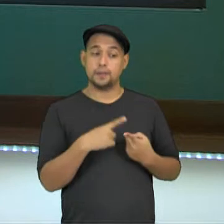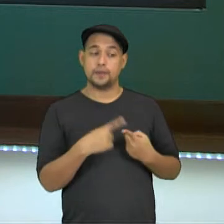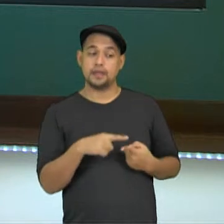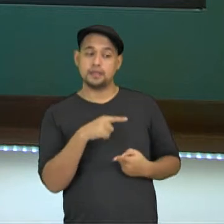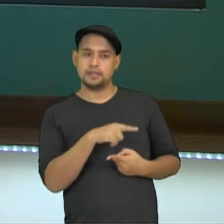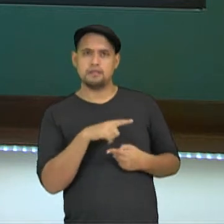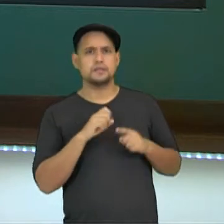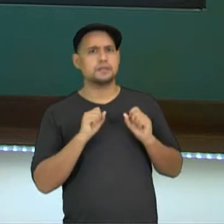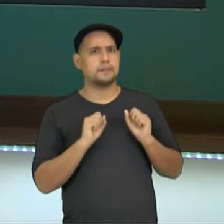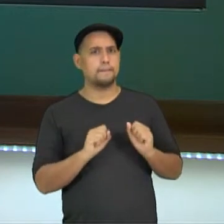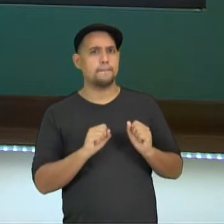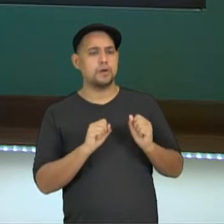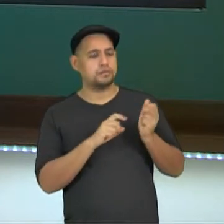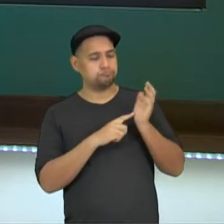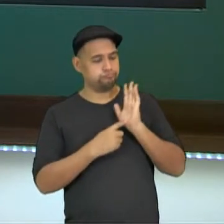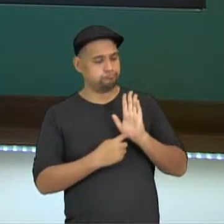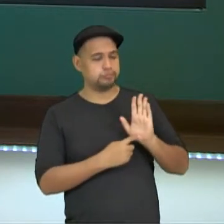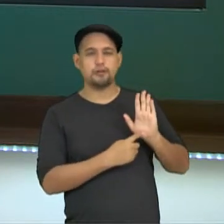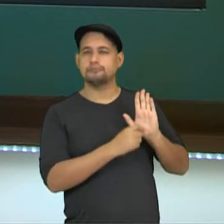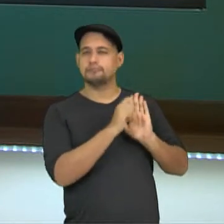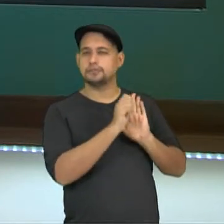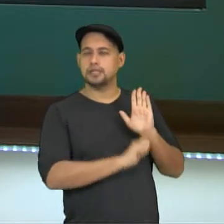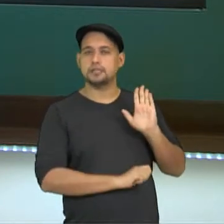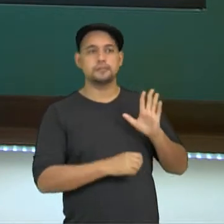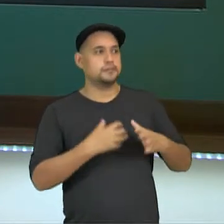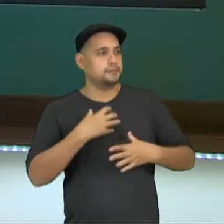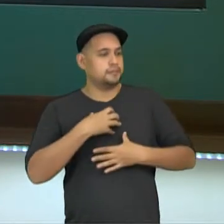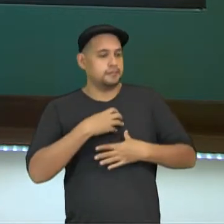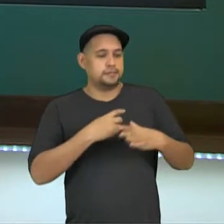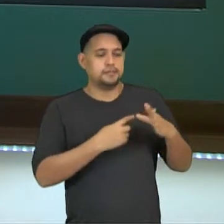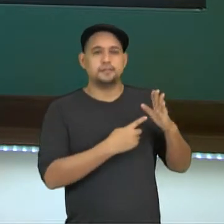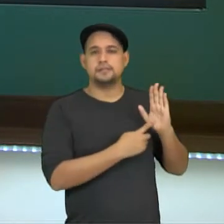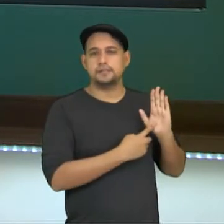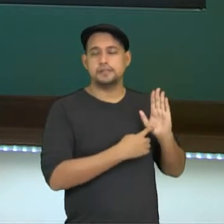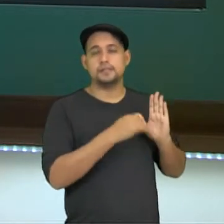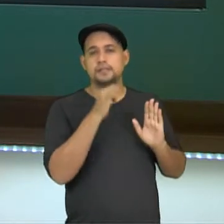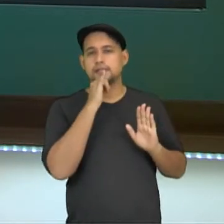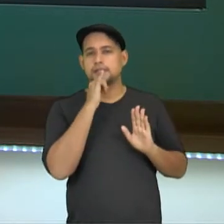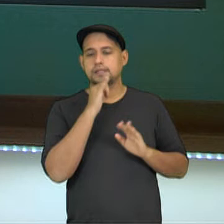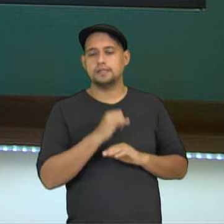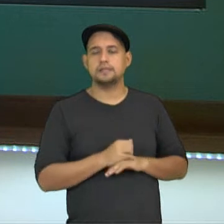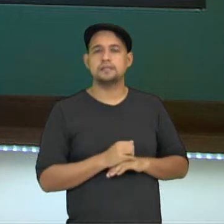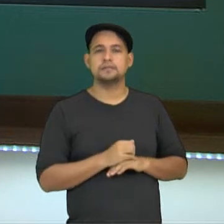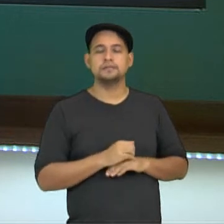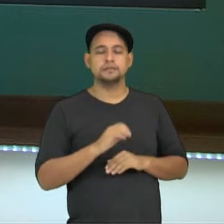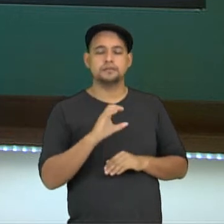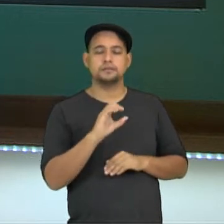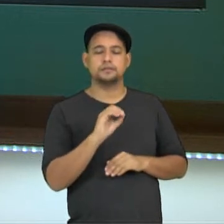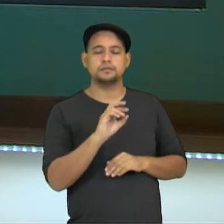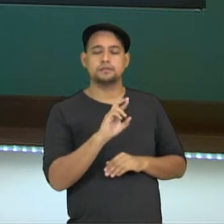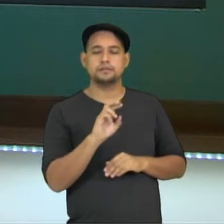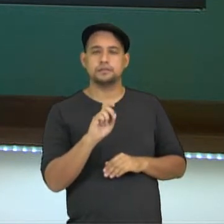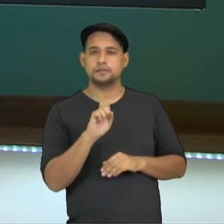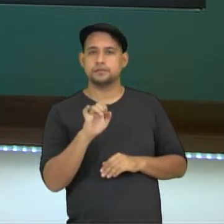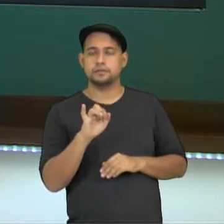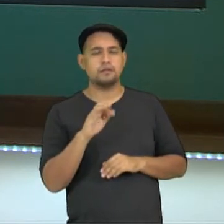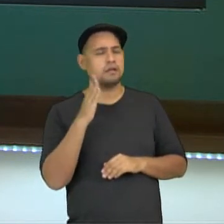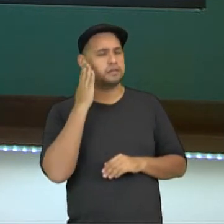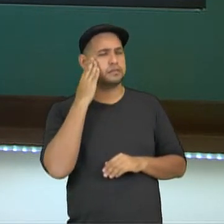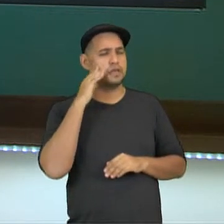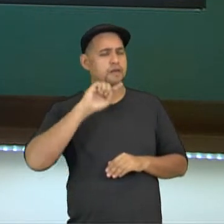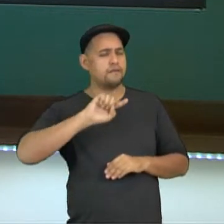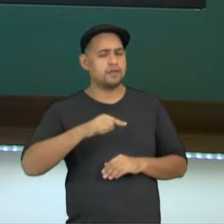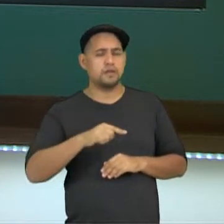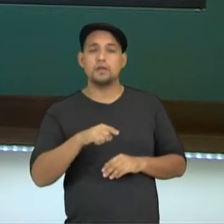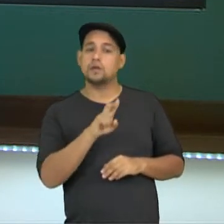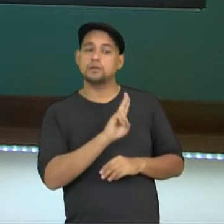deles você pode se expressar no texto. E isso é muito importante, por exemplo, para um corredor de redação. A vírgula a gente sabe que é usado